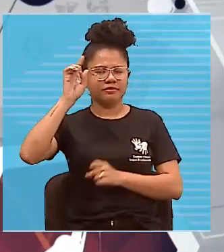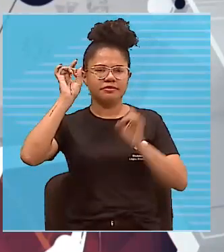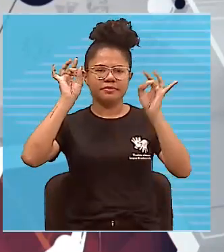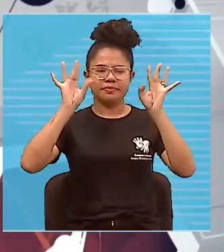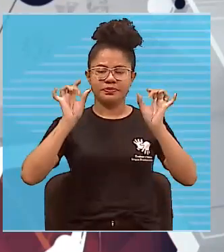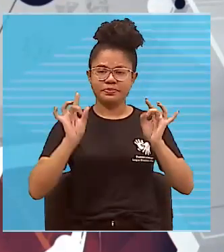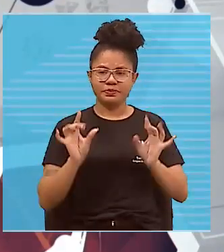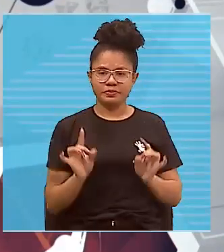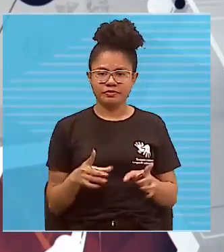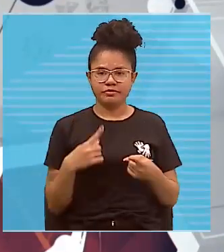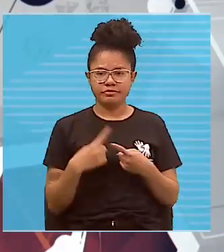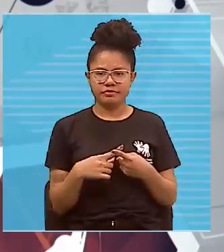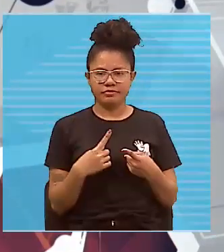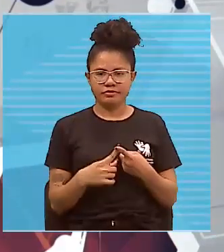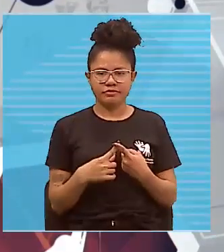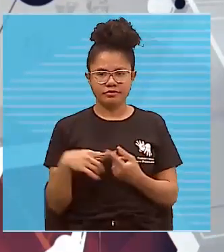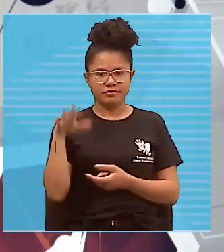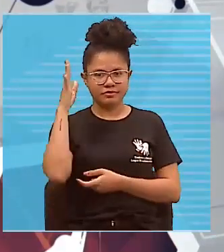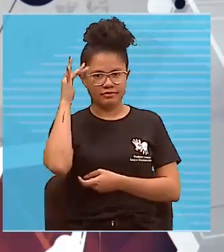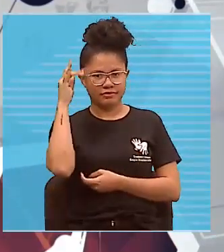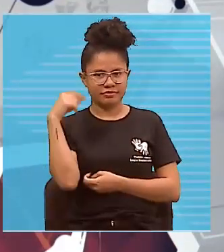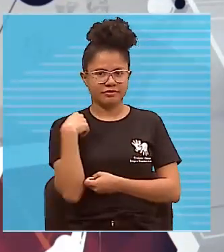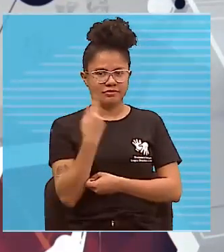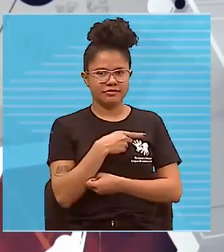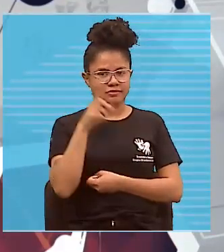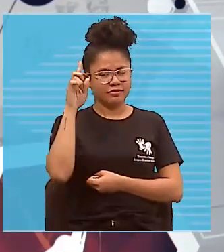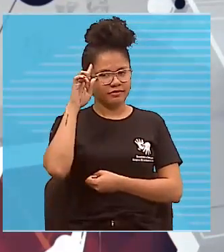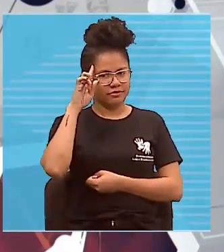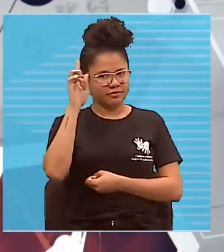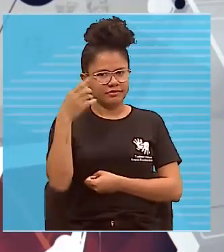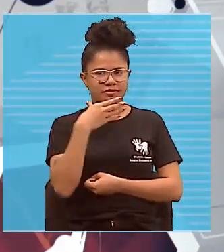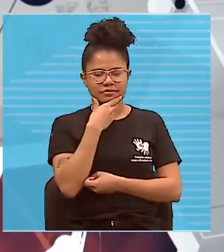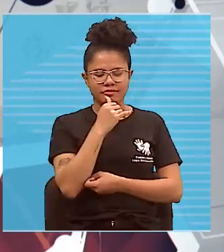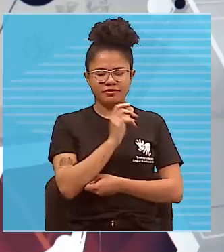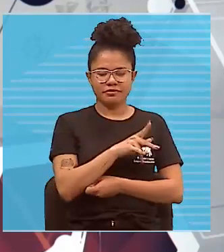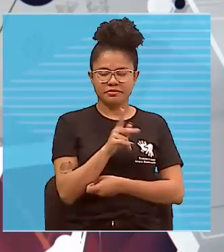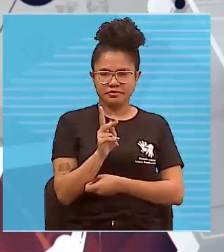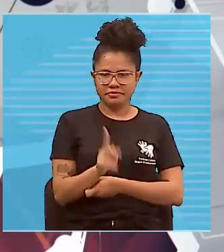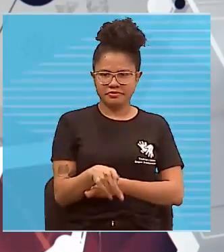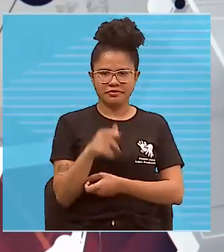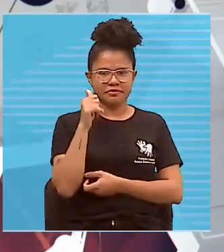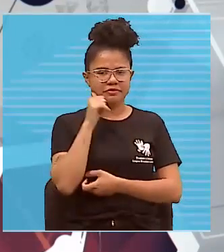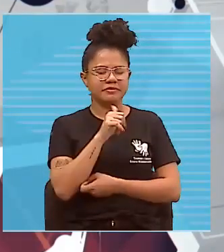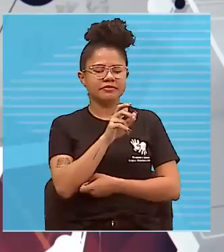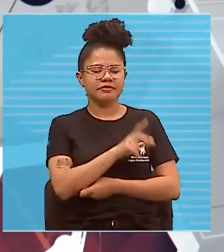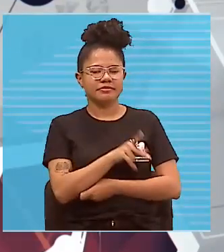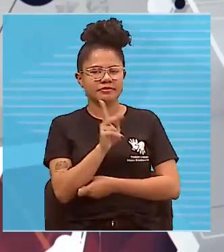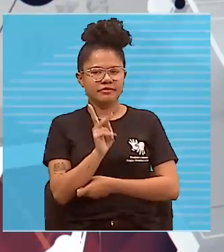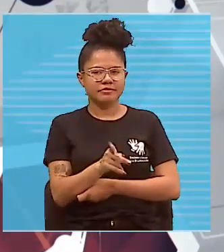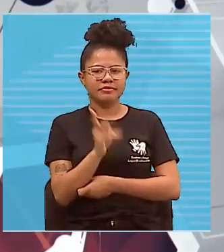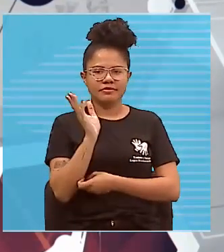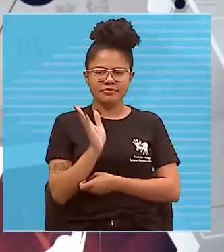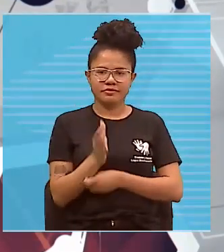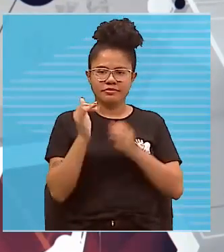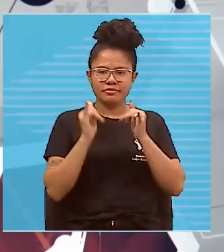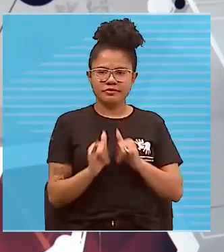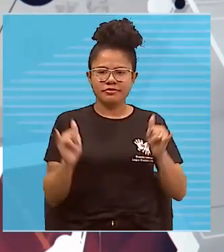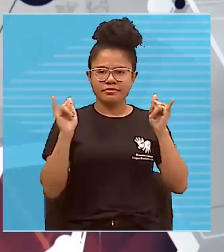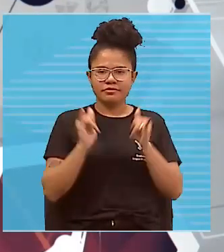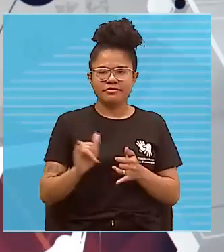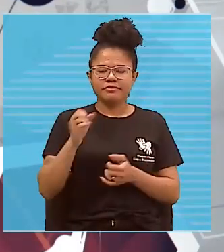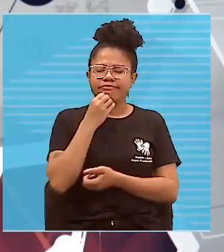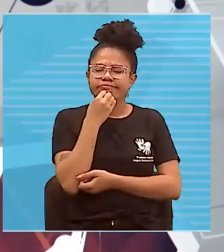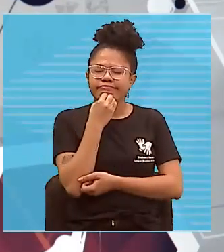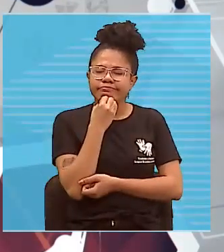sim falar que amanhã é o nosso dia do professor, da professora, né? Então já vou adiantar aqui um feliz dia